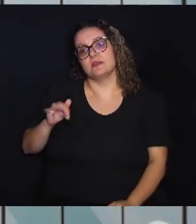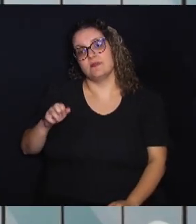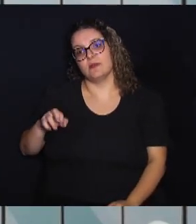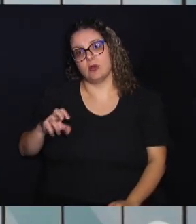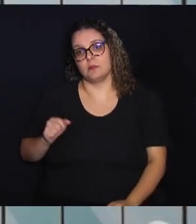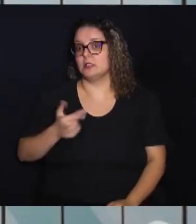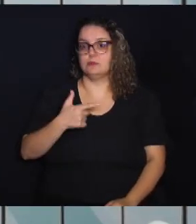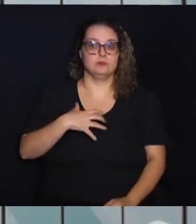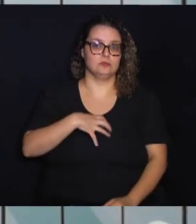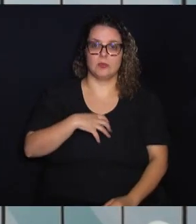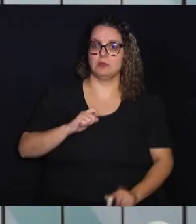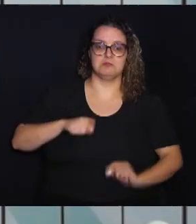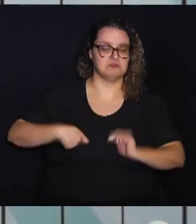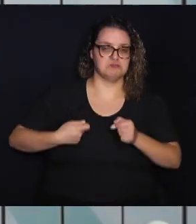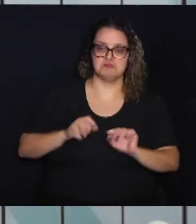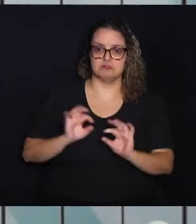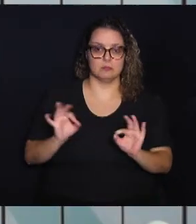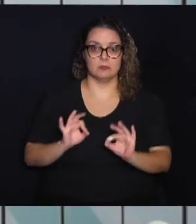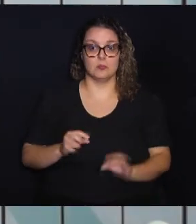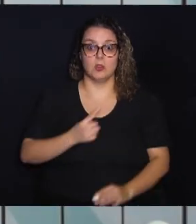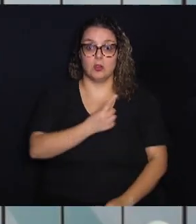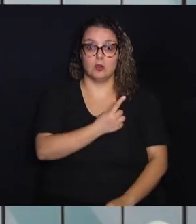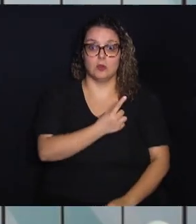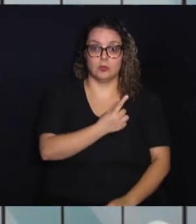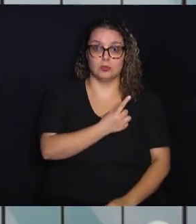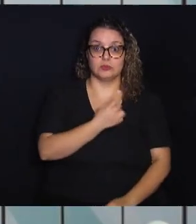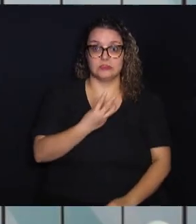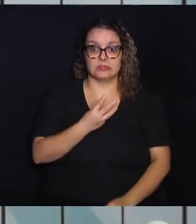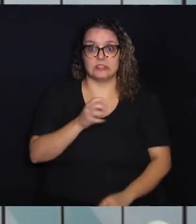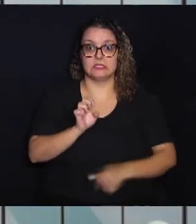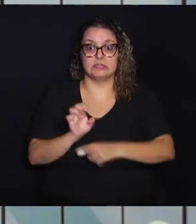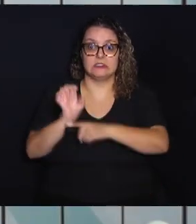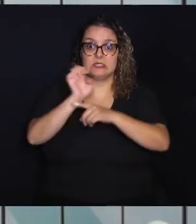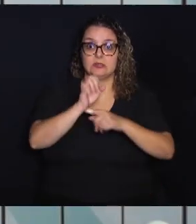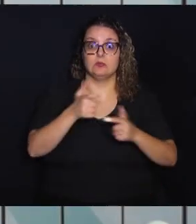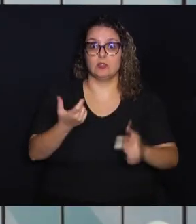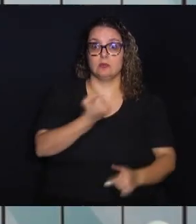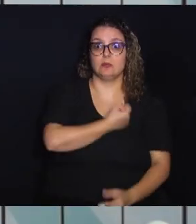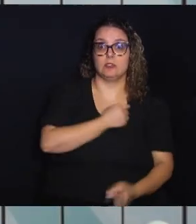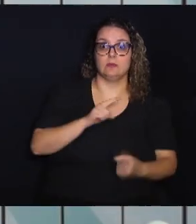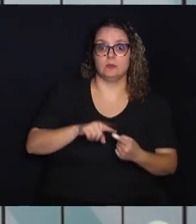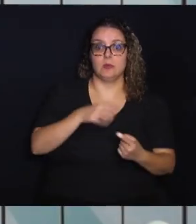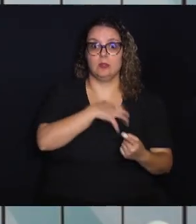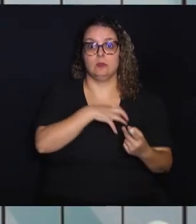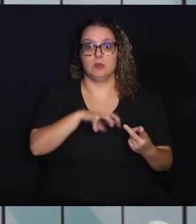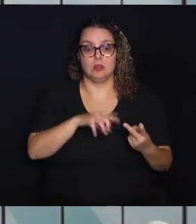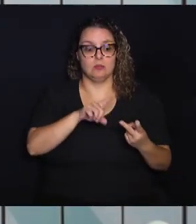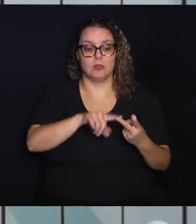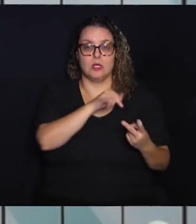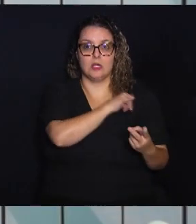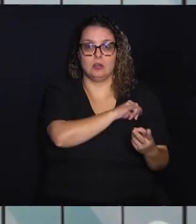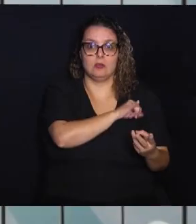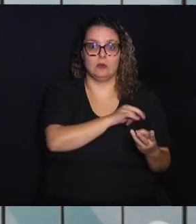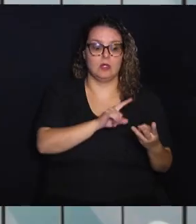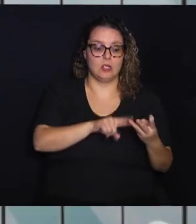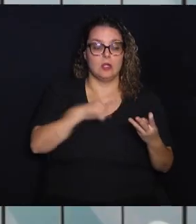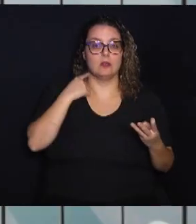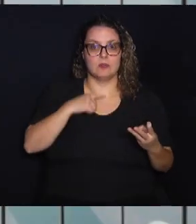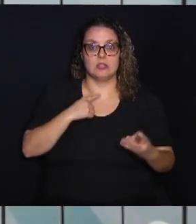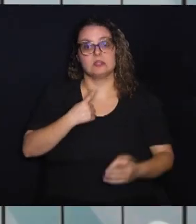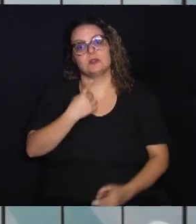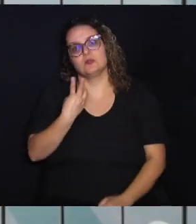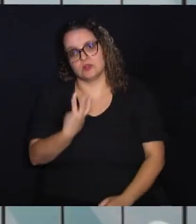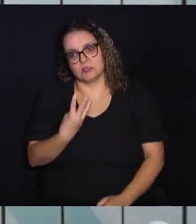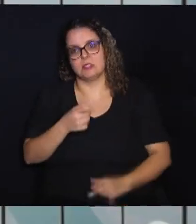apresentam sintomas. Os 3 estados com maior número de casos são Bahia, Rio de Janeiro e Minas